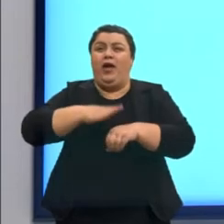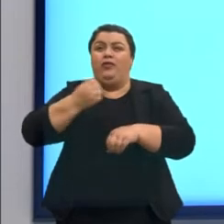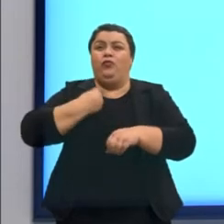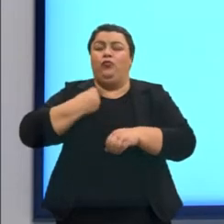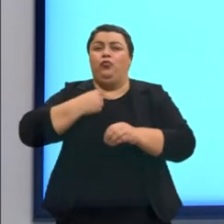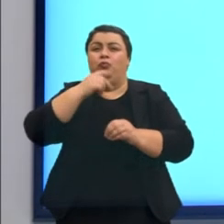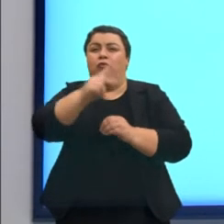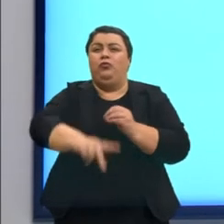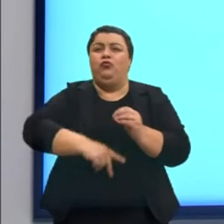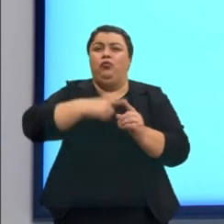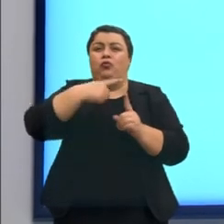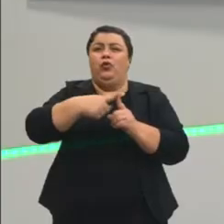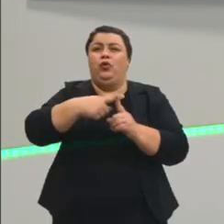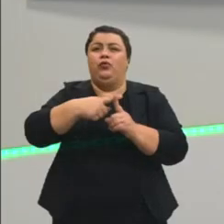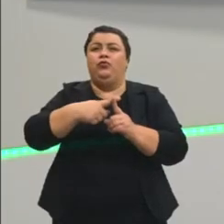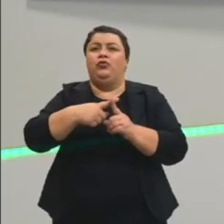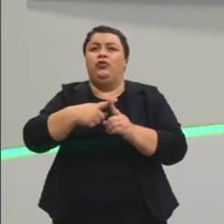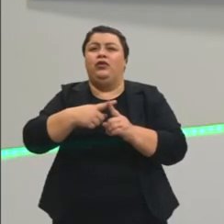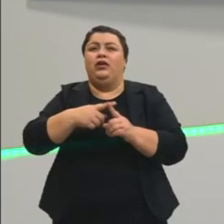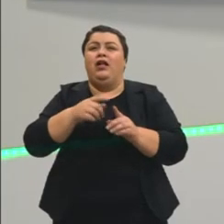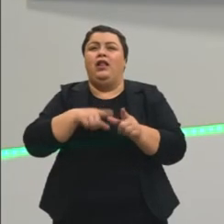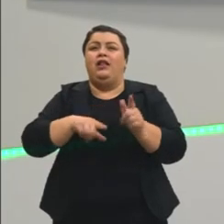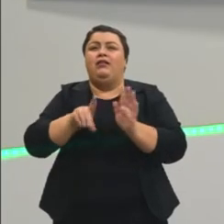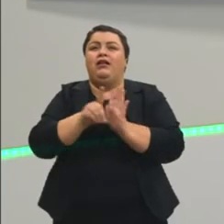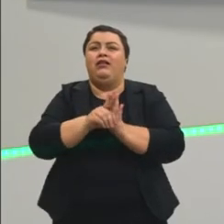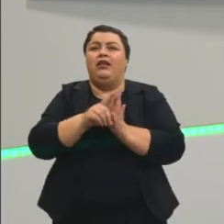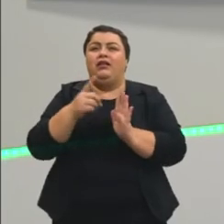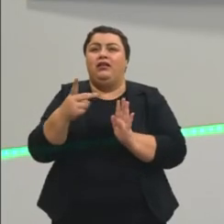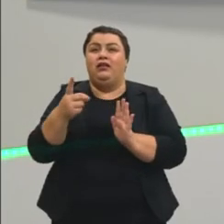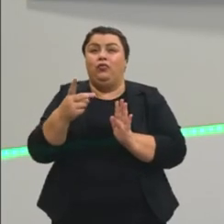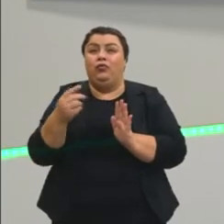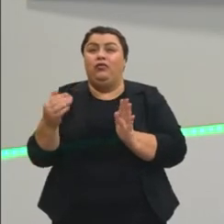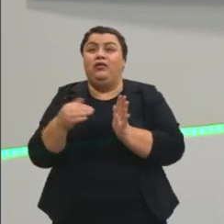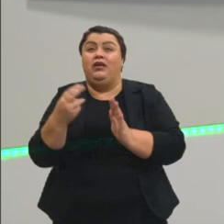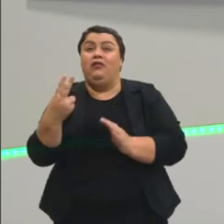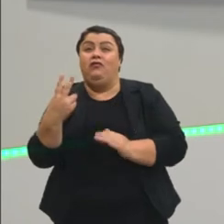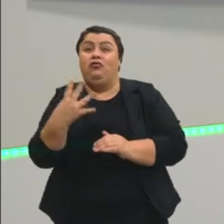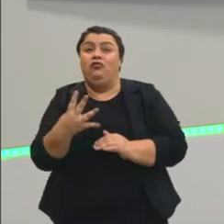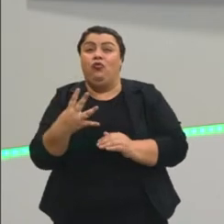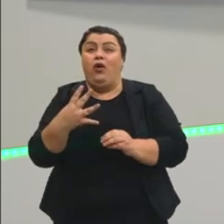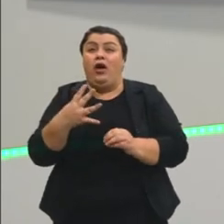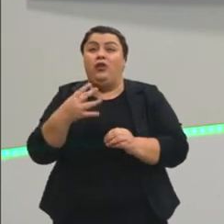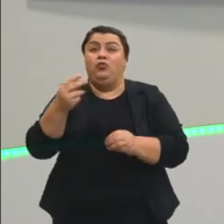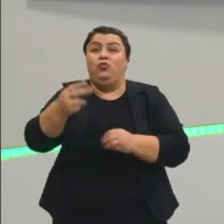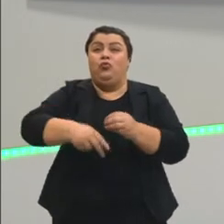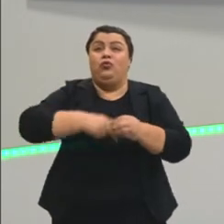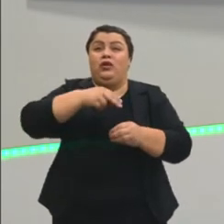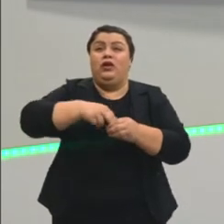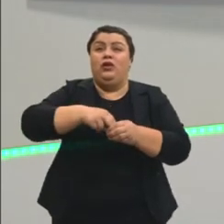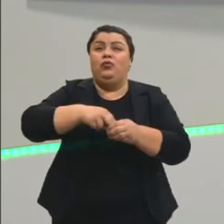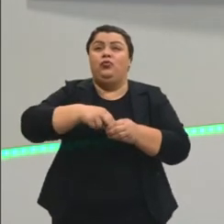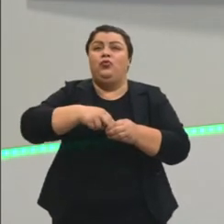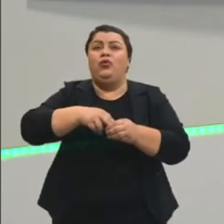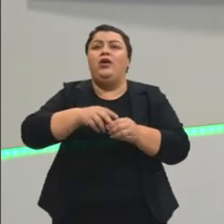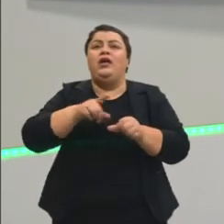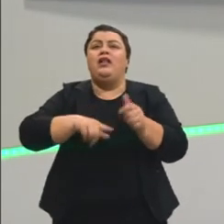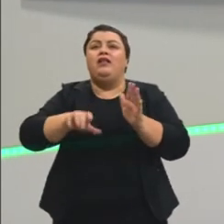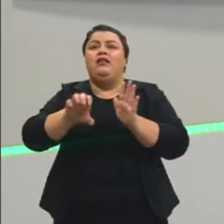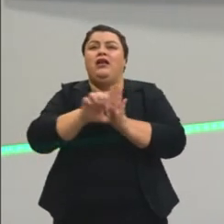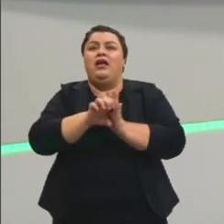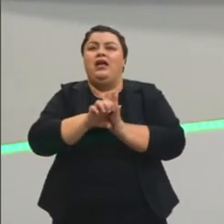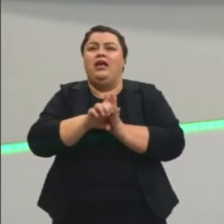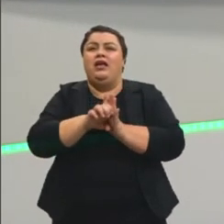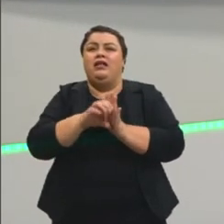o número de prótons ou e de 0 a 12 nêutrons a menos do que o número de prótons tá analisando o gráfico que eu tenho